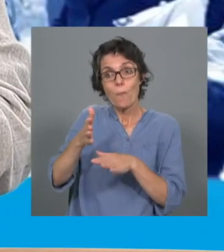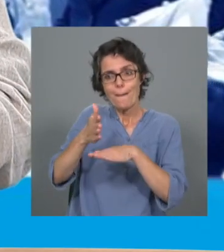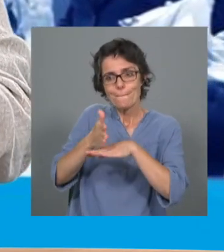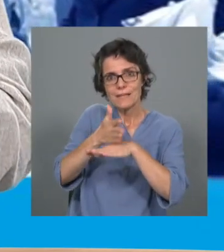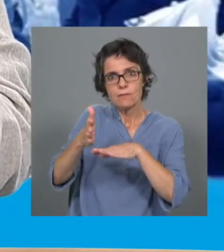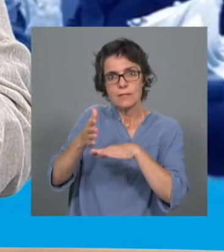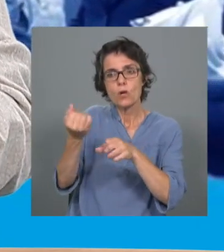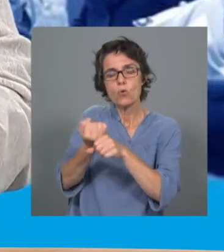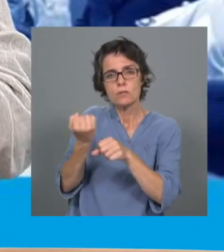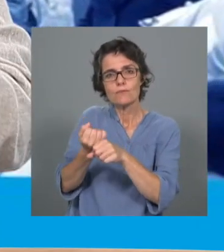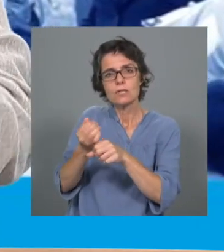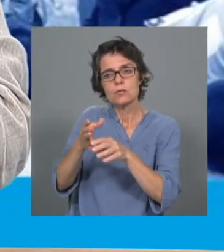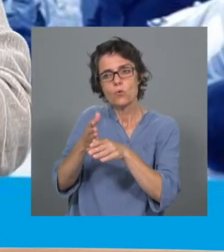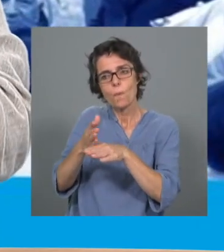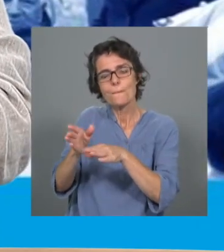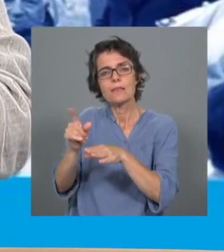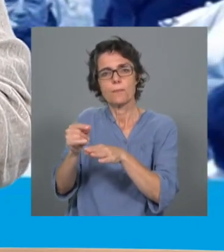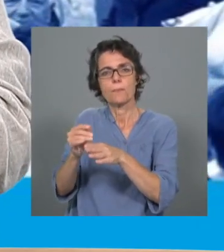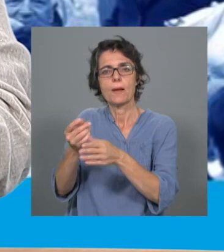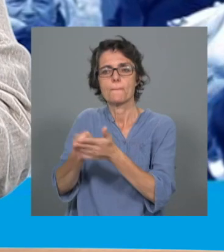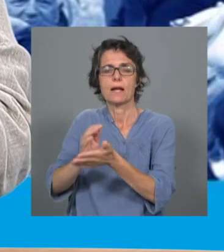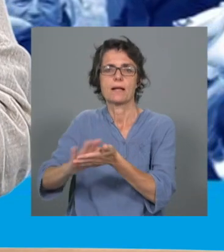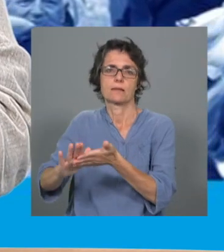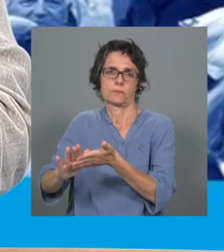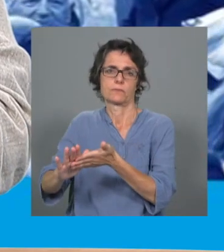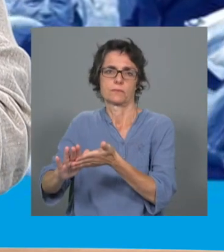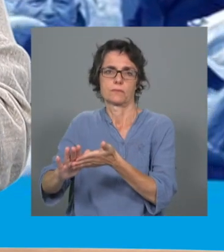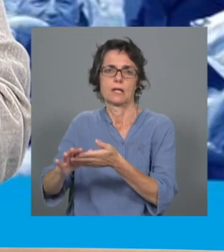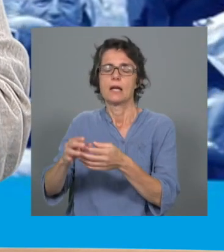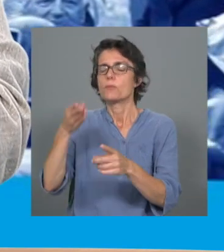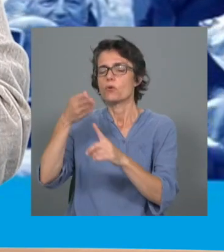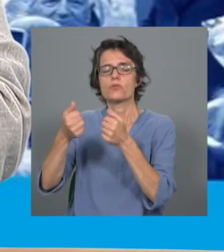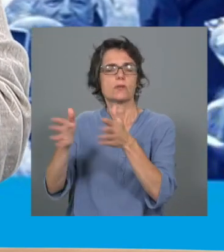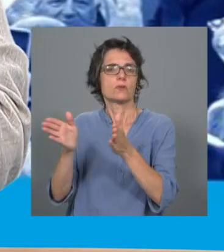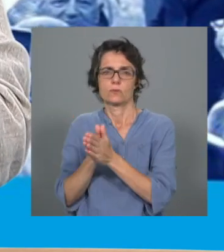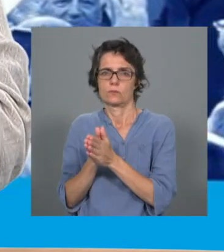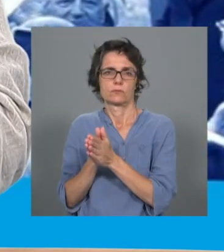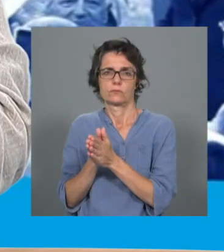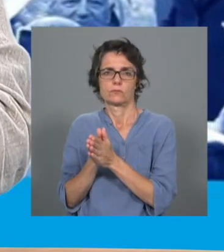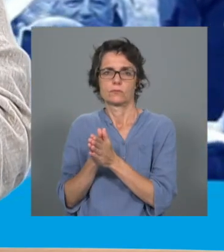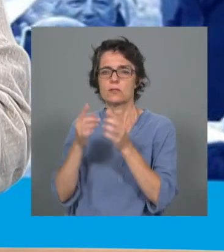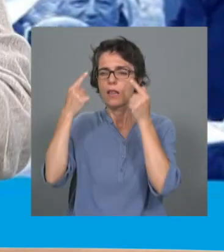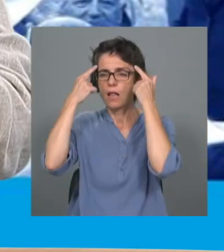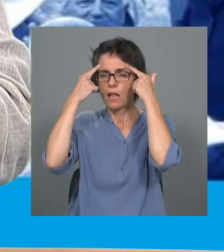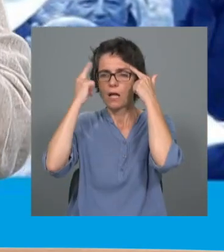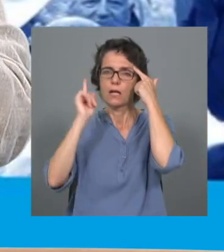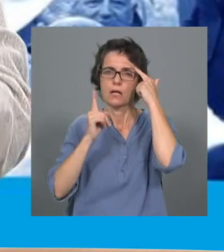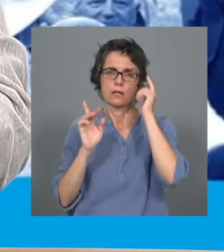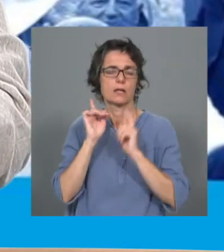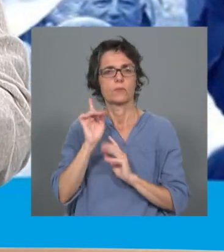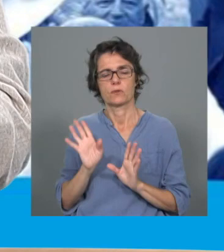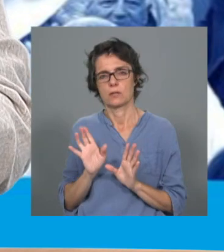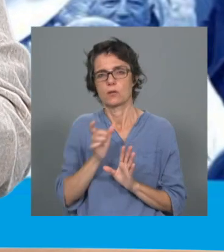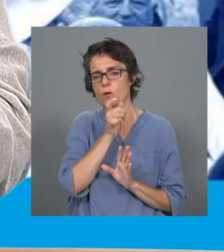este serviço seja gratuito, senão a toda a gente... E isto tem de estar na mente de todos os que têm